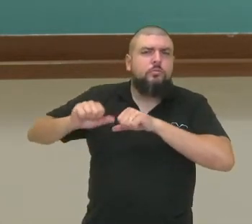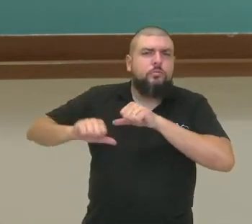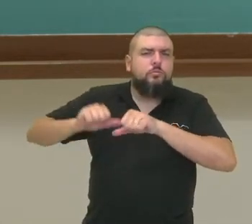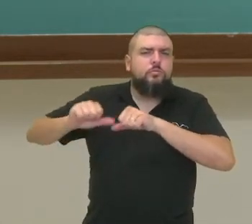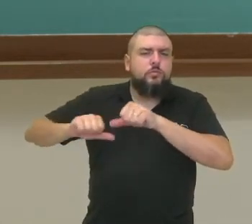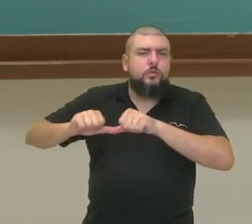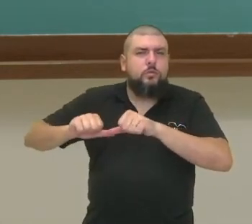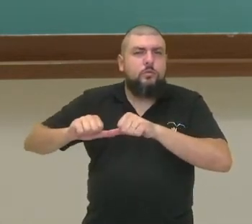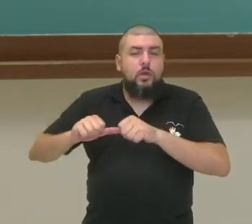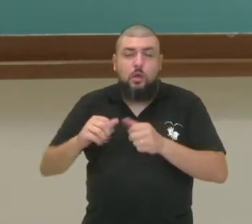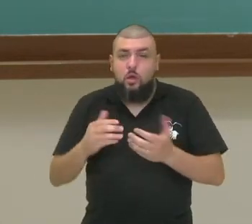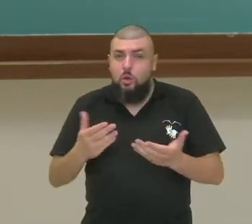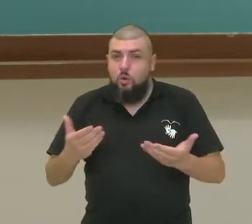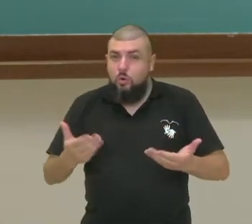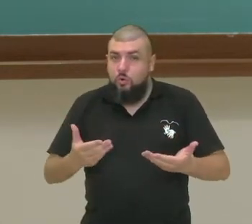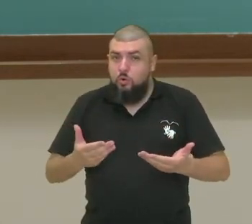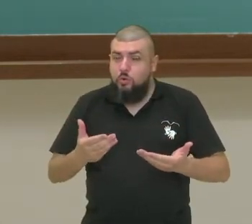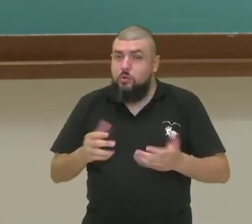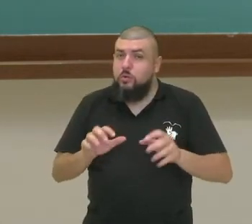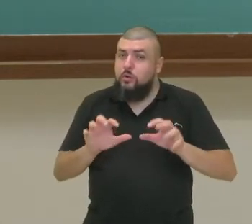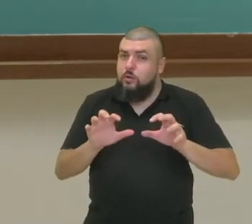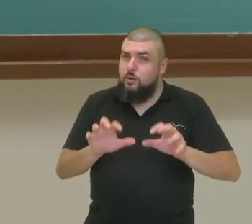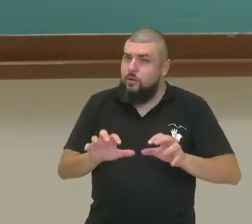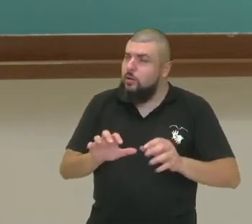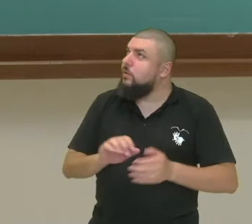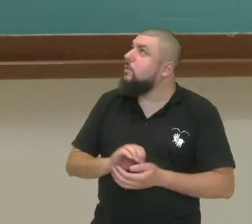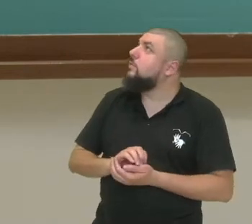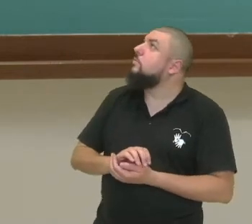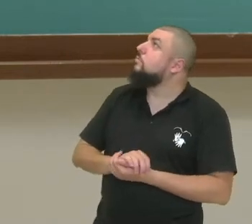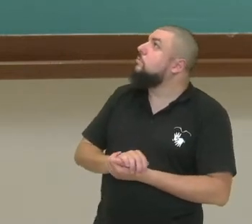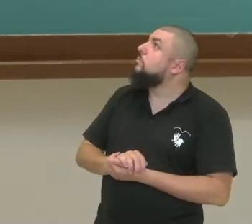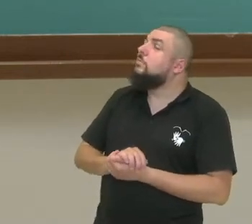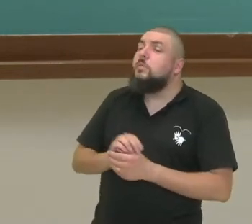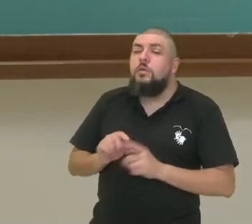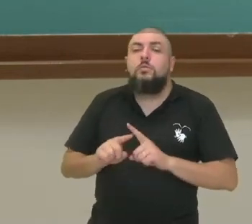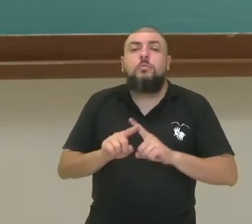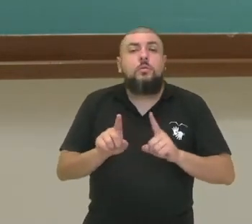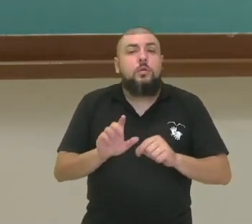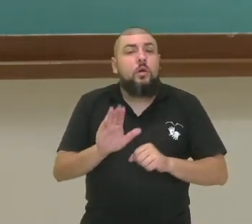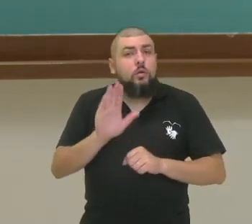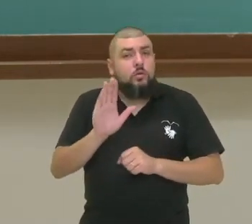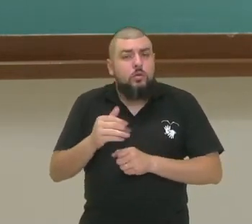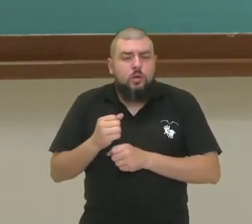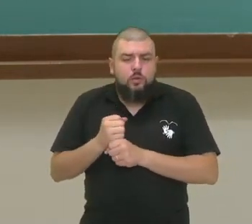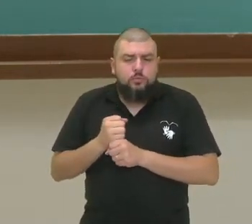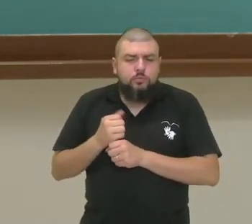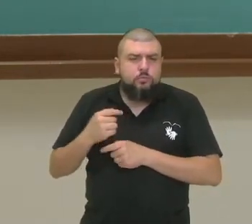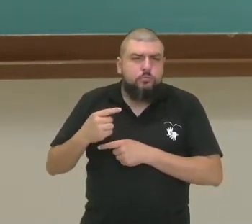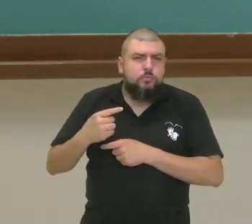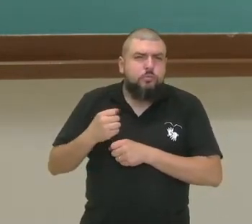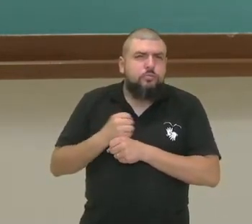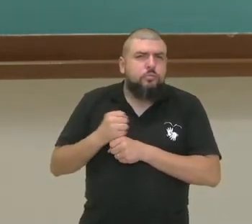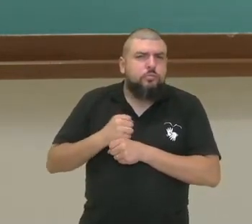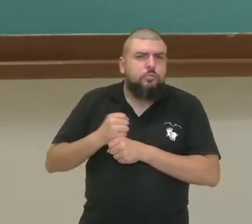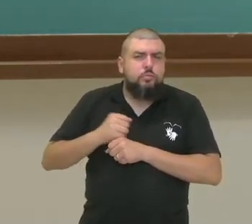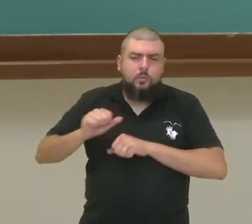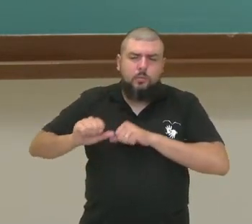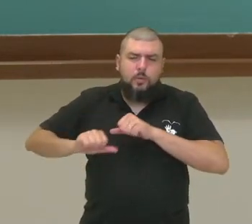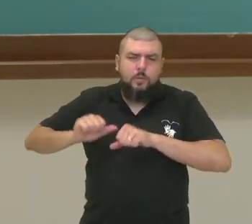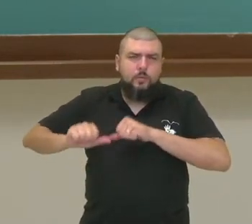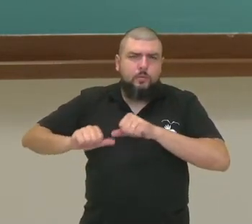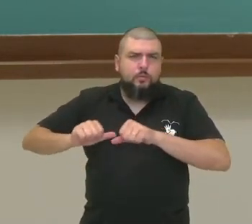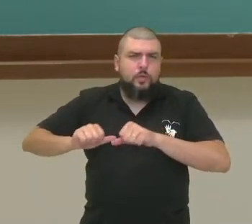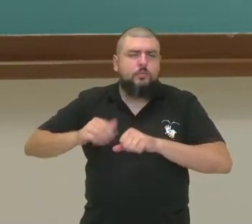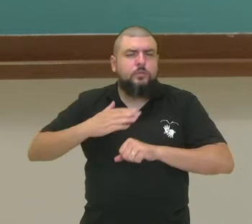Hoje ele é retratado dessa forma, mas ele já passou por vários desdobramentos. Daqui a pouquinho você pode até pesquisar um